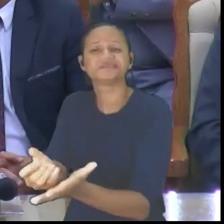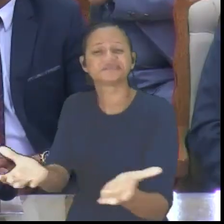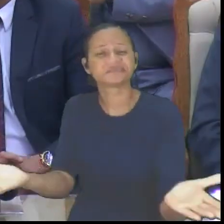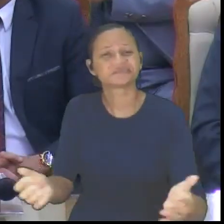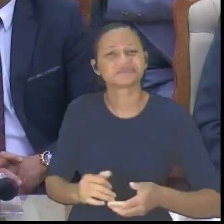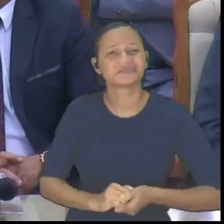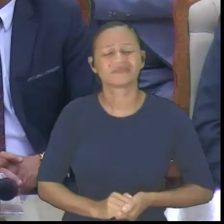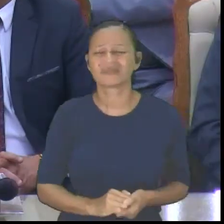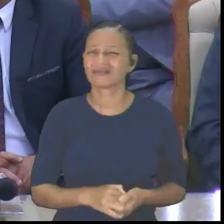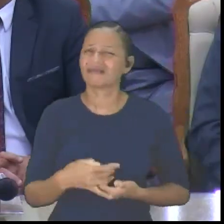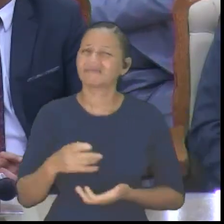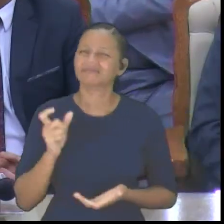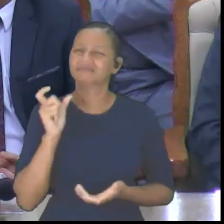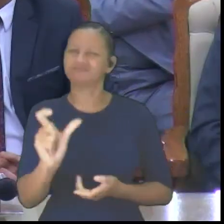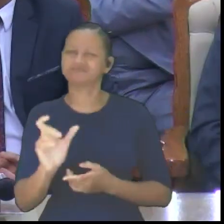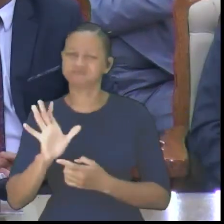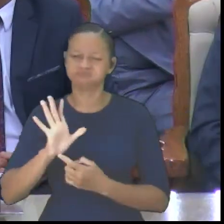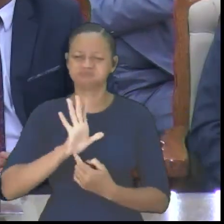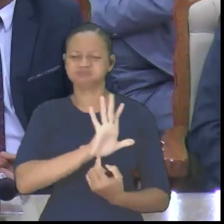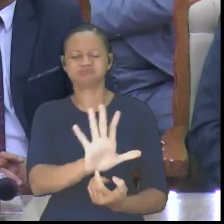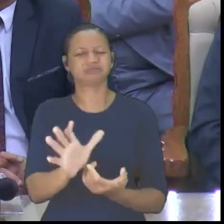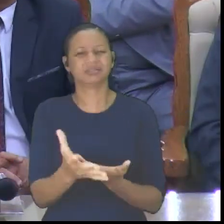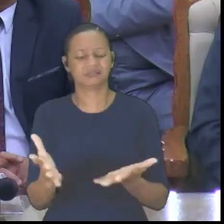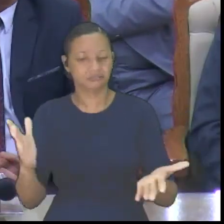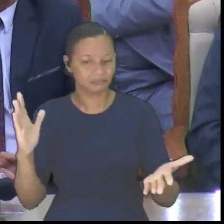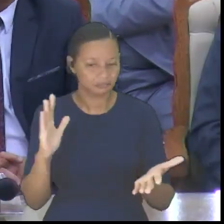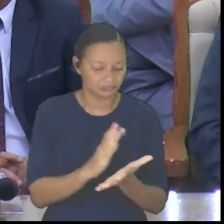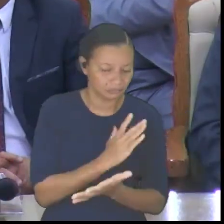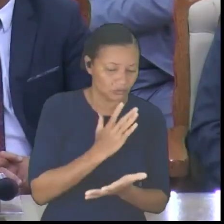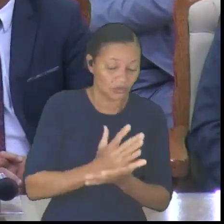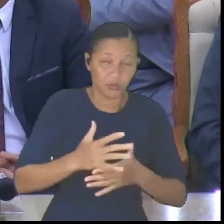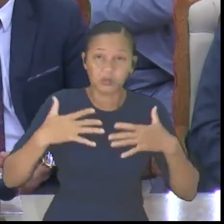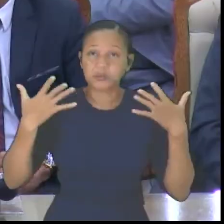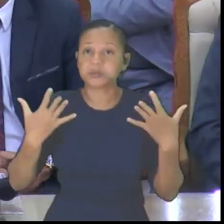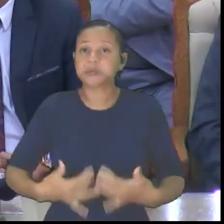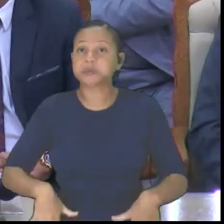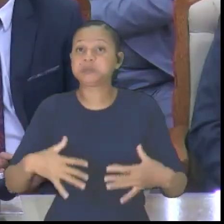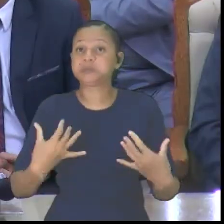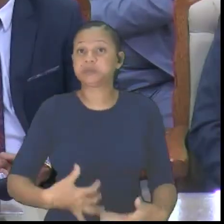E essa palavra revela algo muito sério.